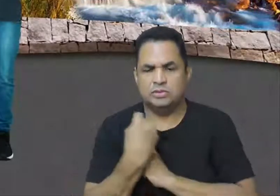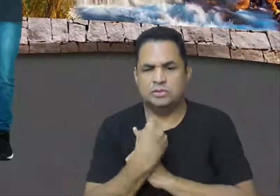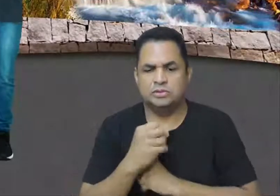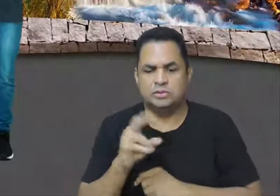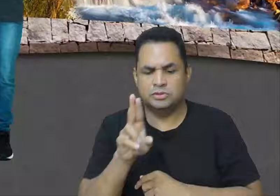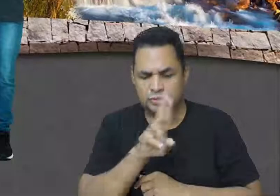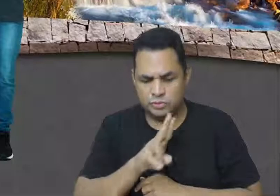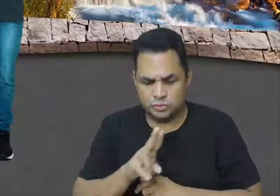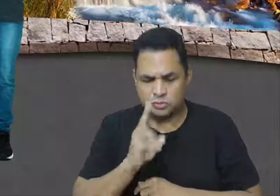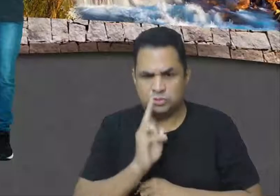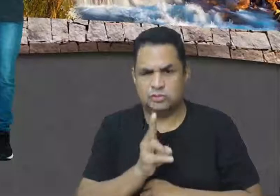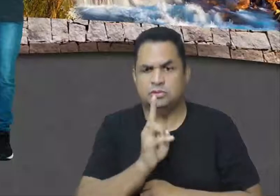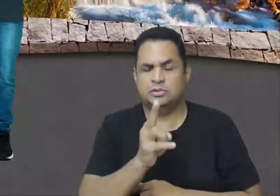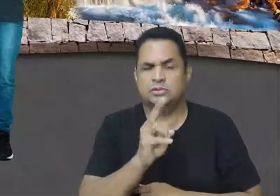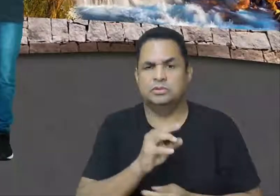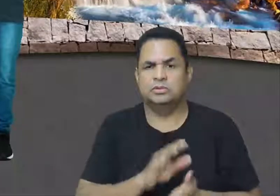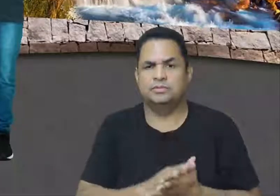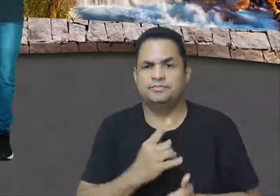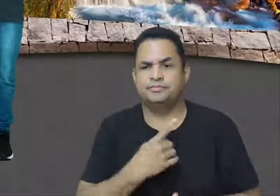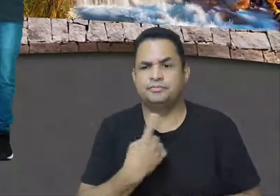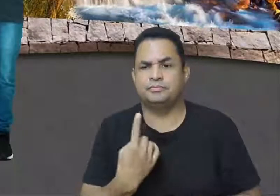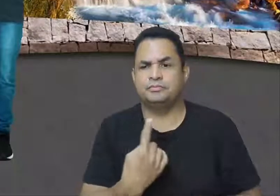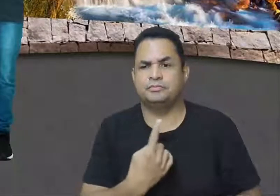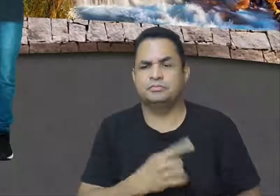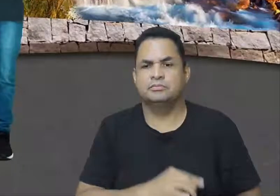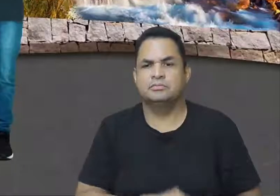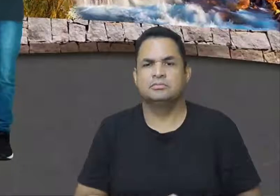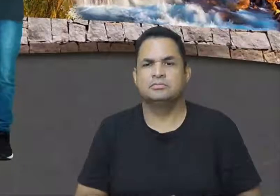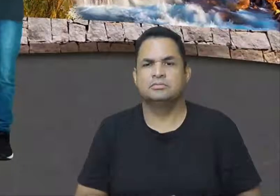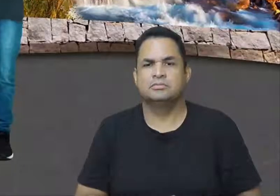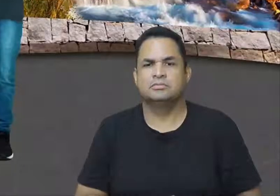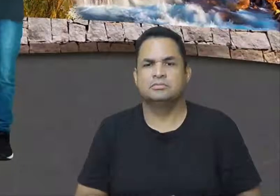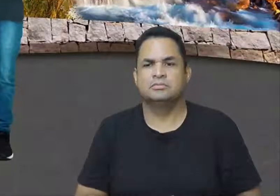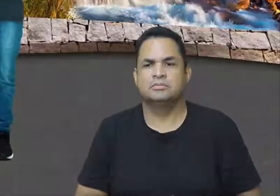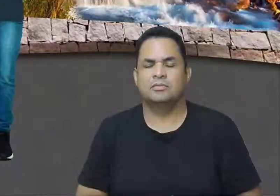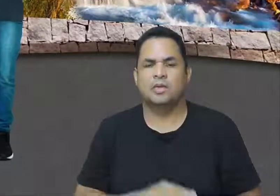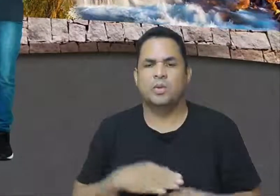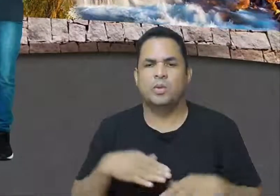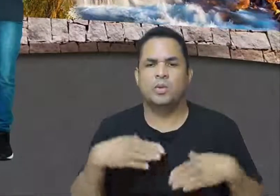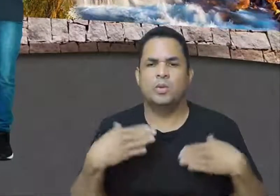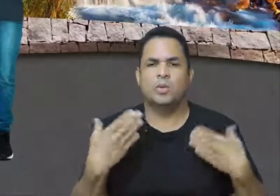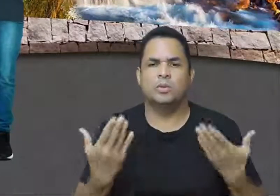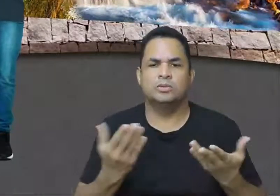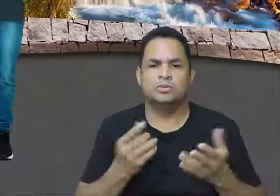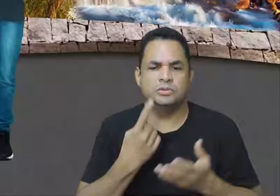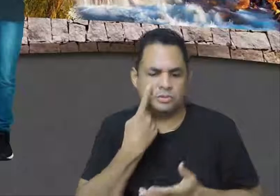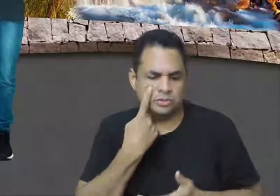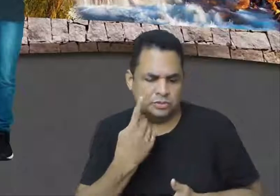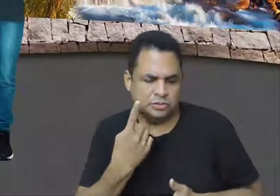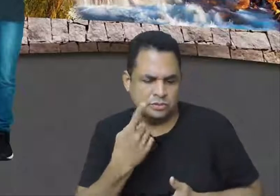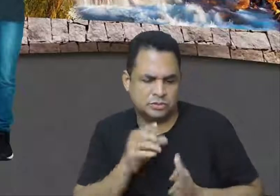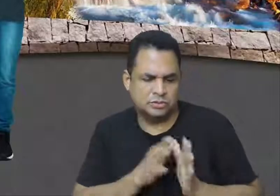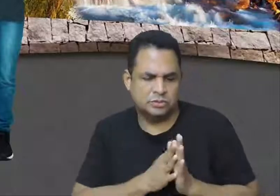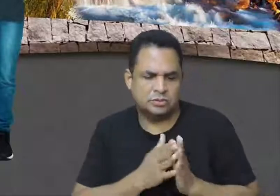consumista, que é a nossa. Quando você pega para analisar dados de consumismo, você observa que o maior consumo